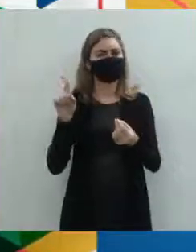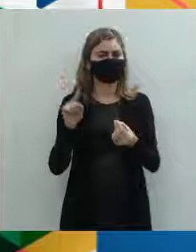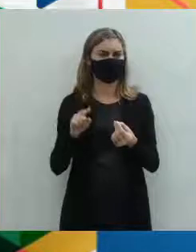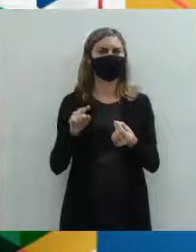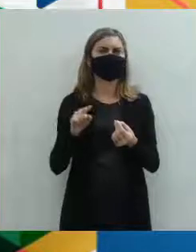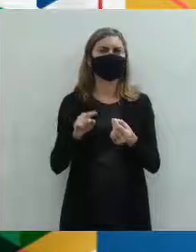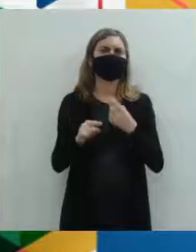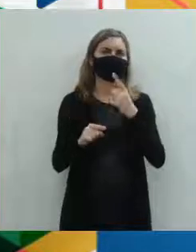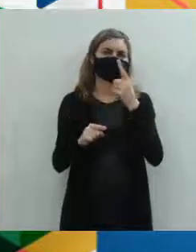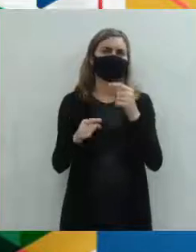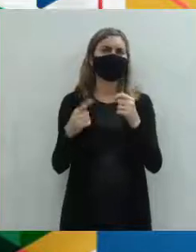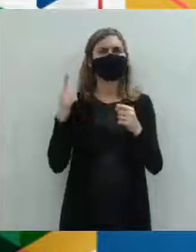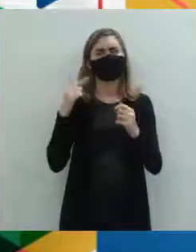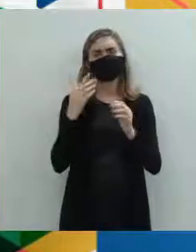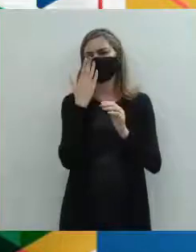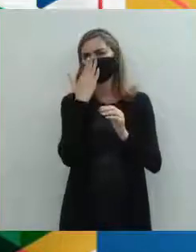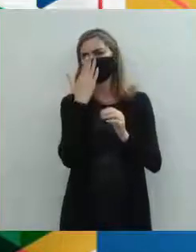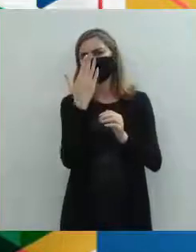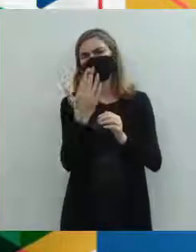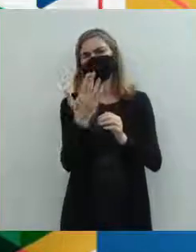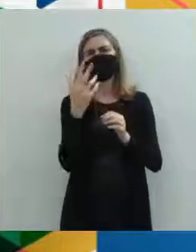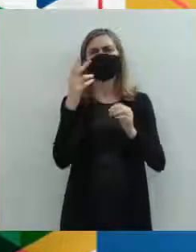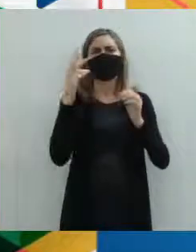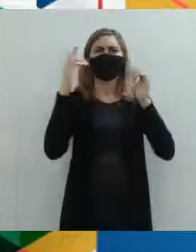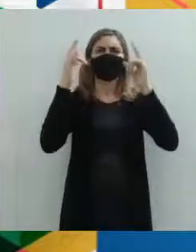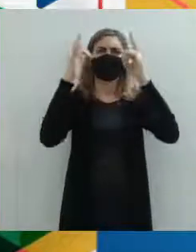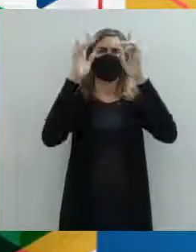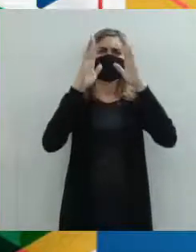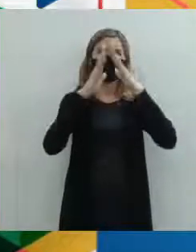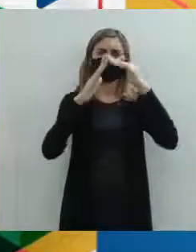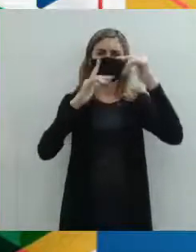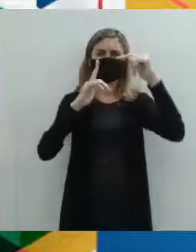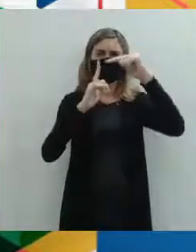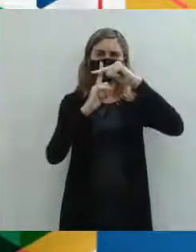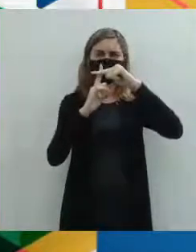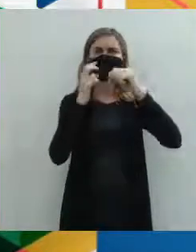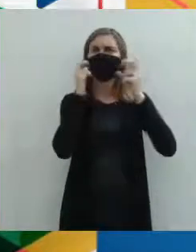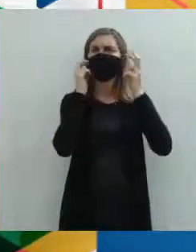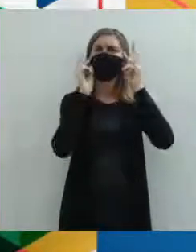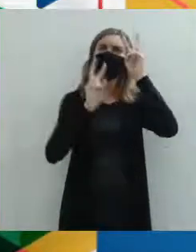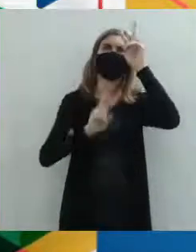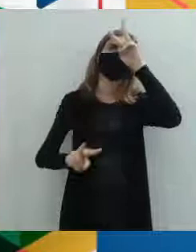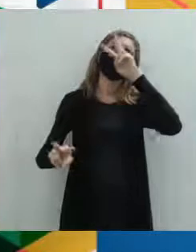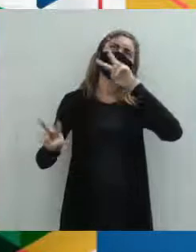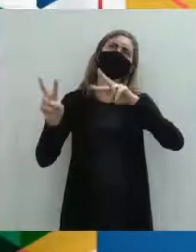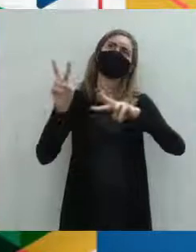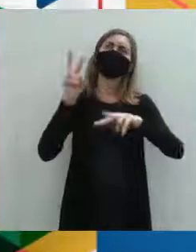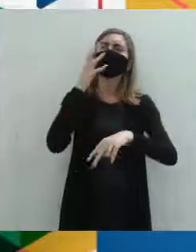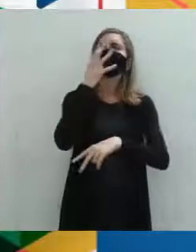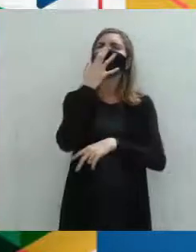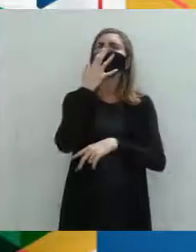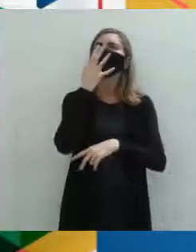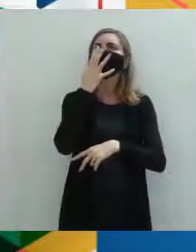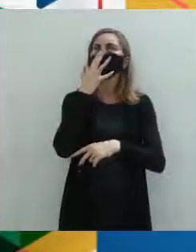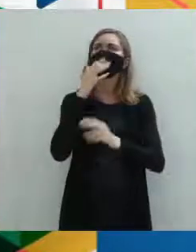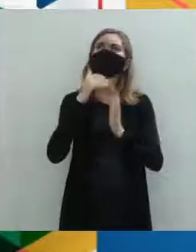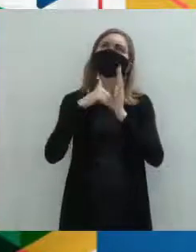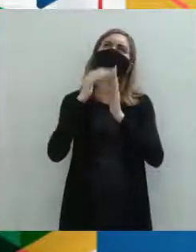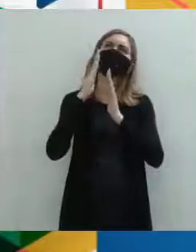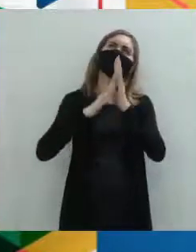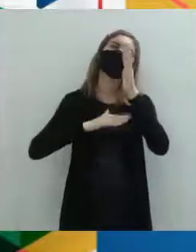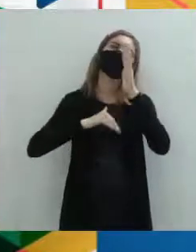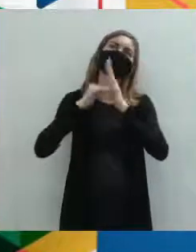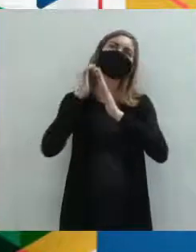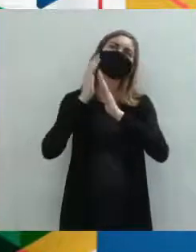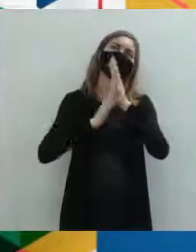Claude Monet, ele fica de frente a uma catedral e aí ele vai observar e vai pintar essa